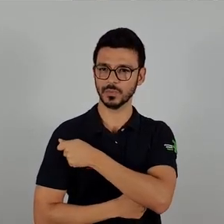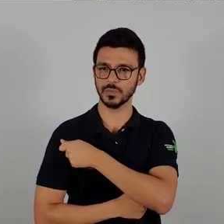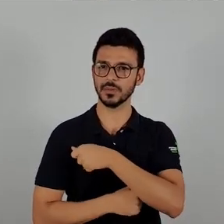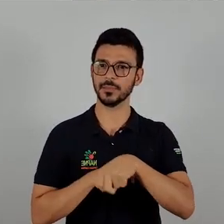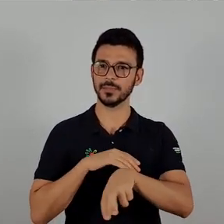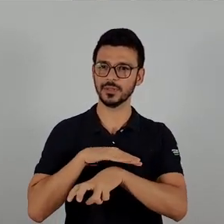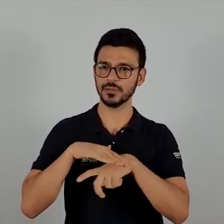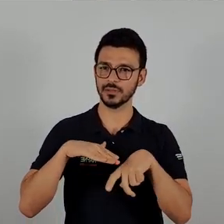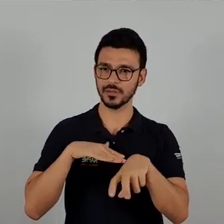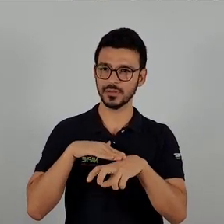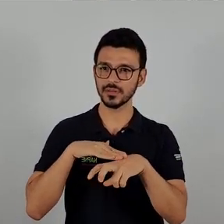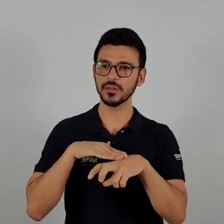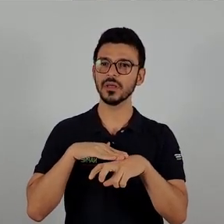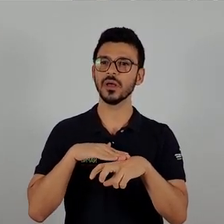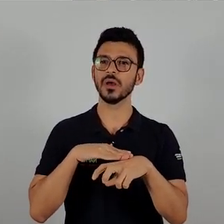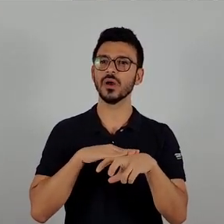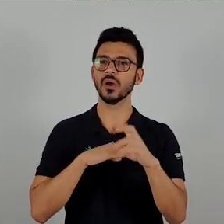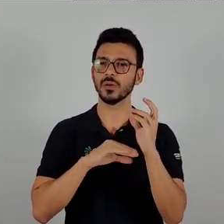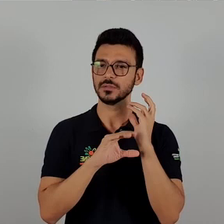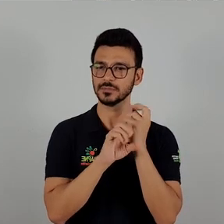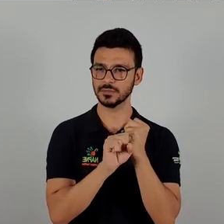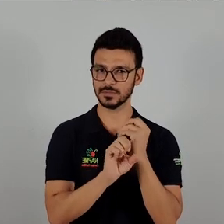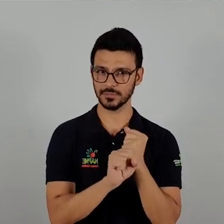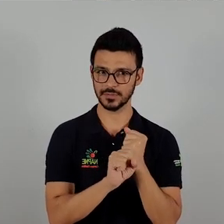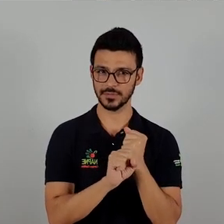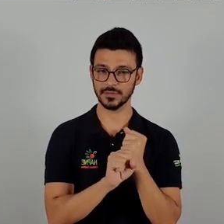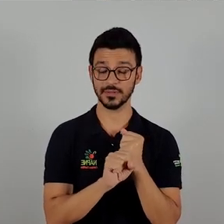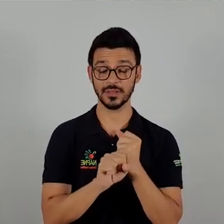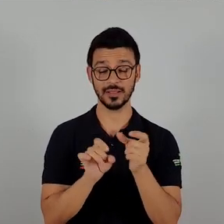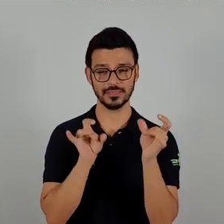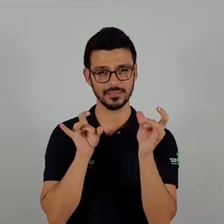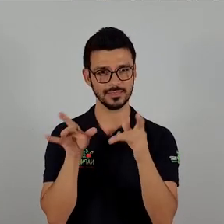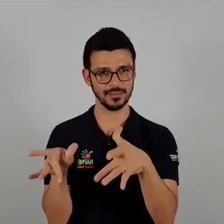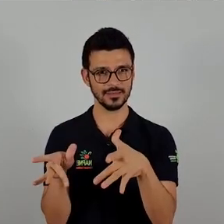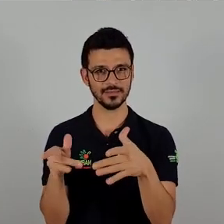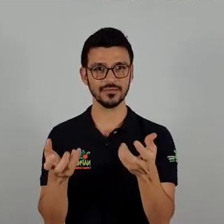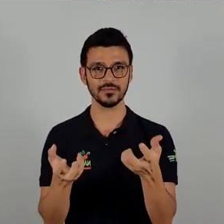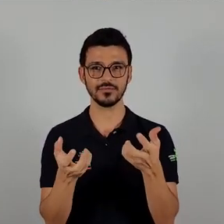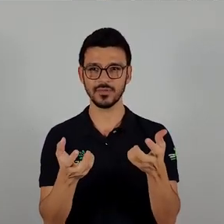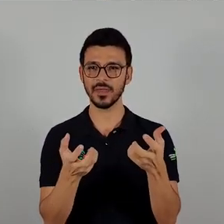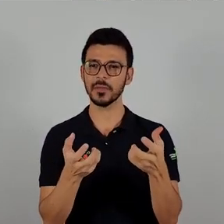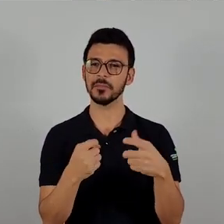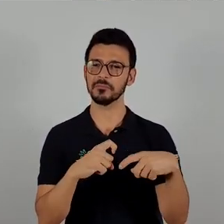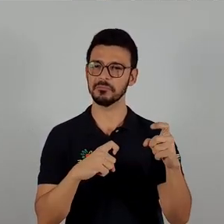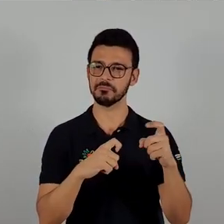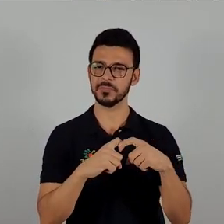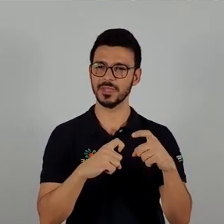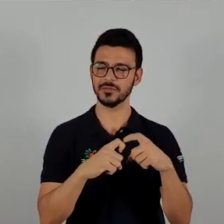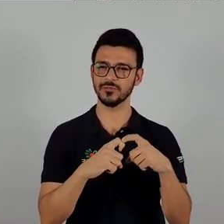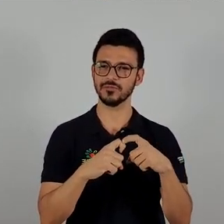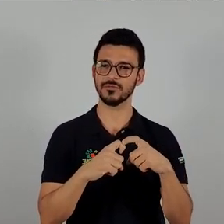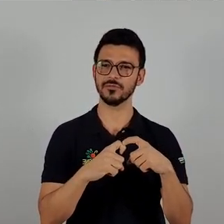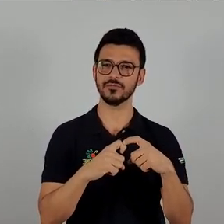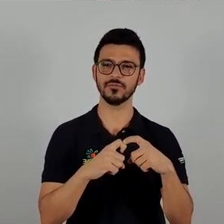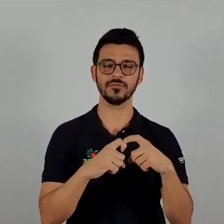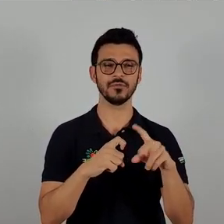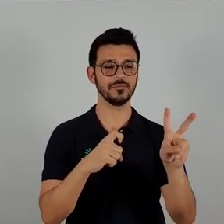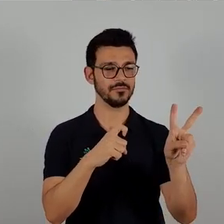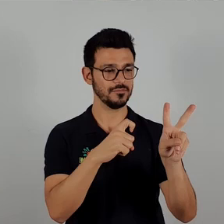do bacharelado de contabilidade, que no final largou o curso e falou assim: eu vou ser médica veterinária,